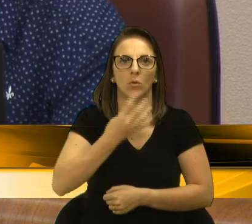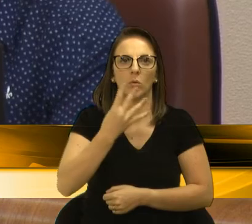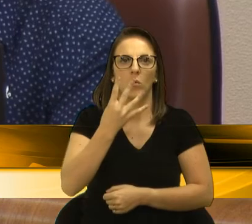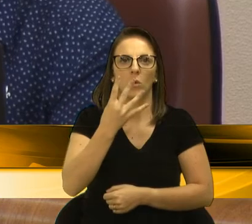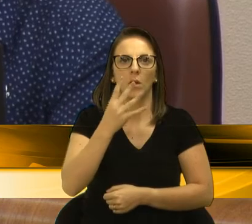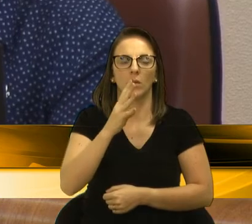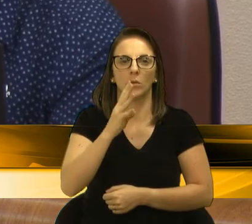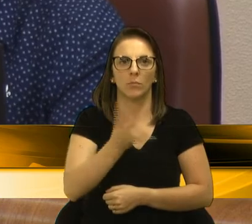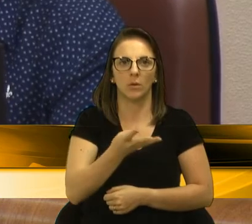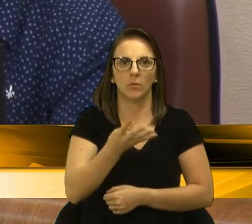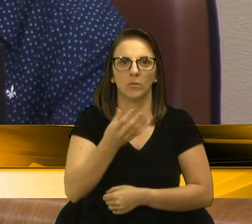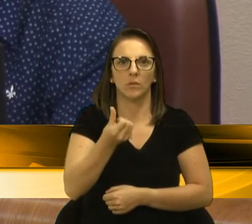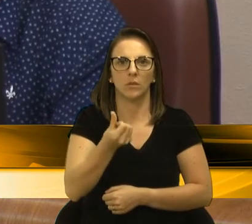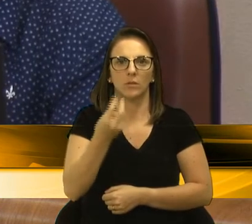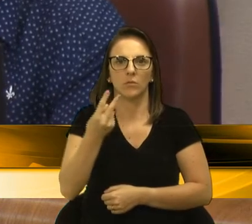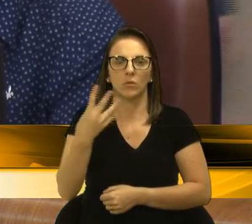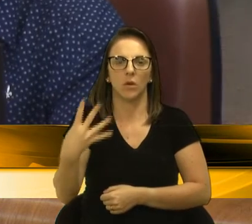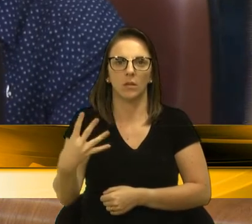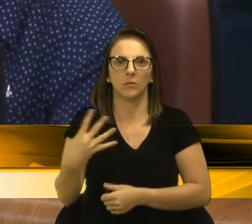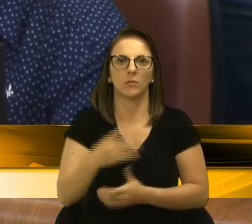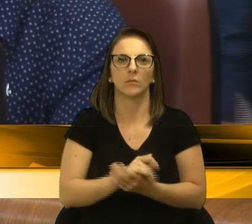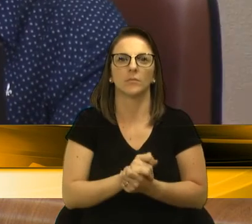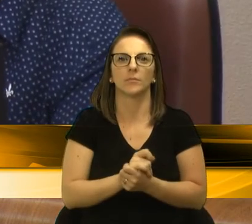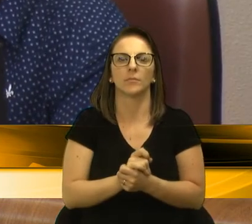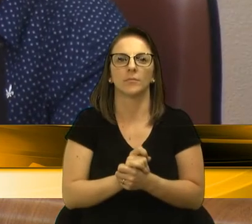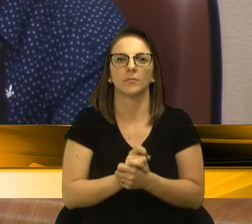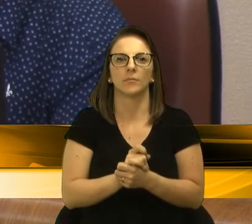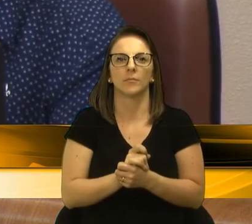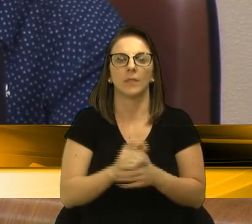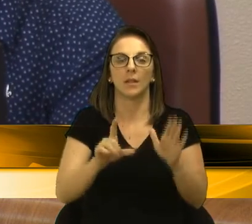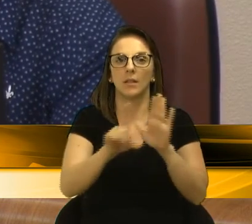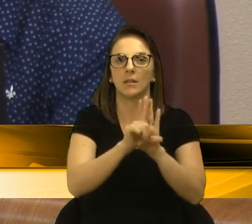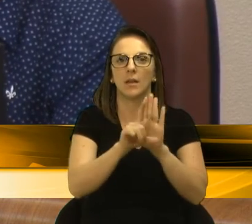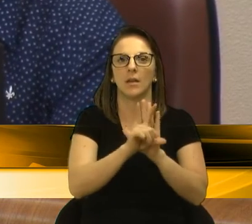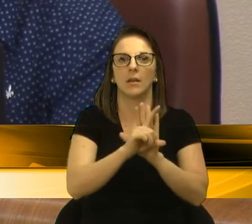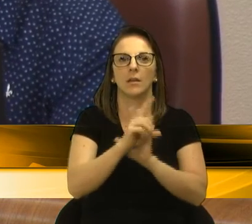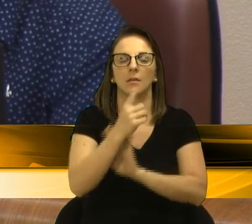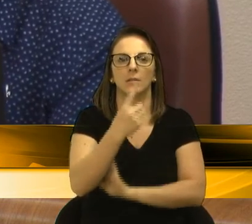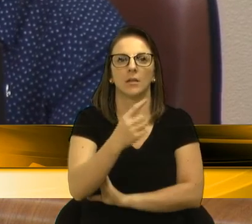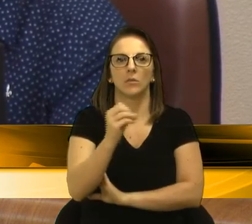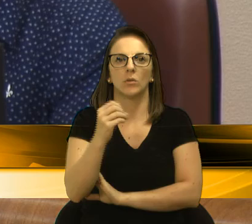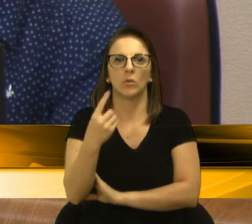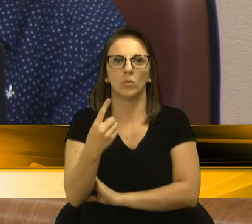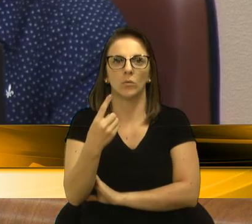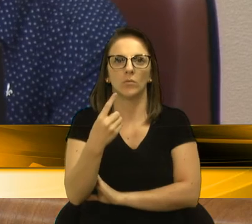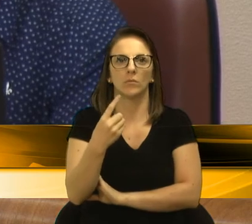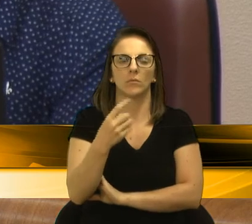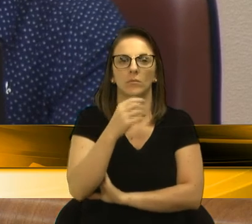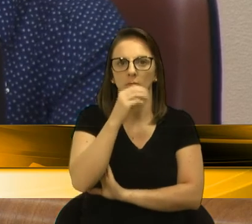4.320/64 e segundo a Lei de Responsabilidade Fiscal, Lei Complementar número 101/00.